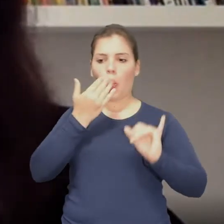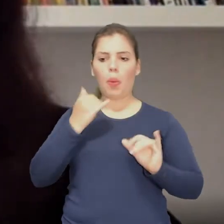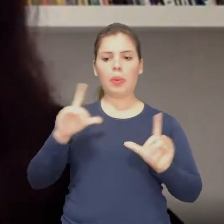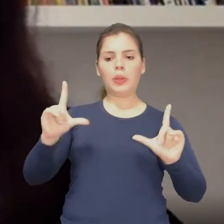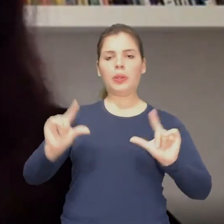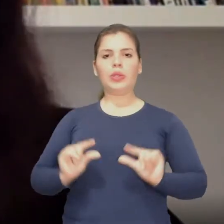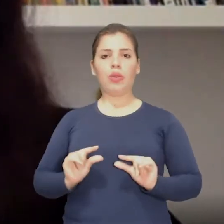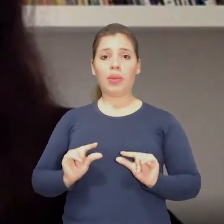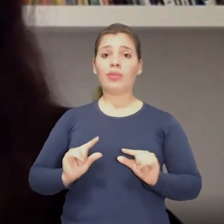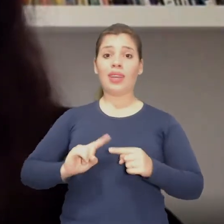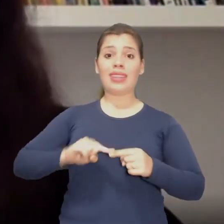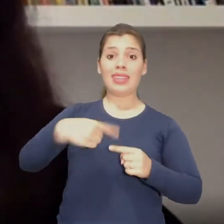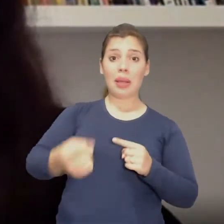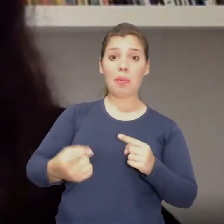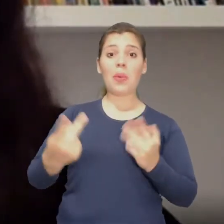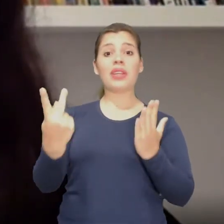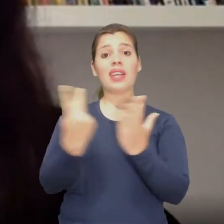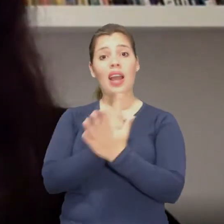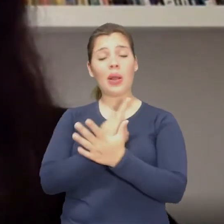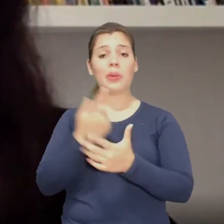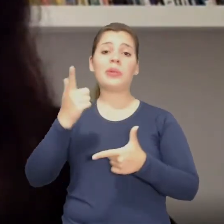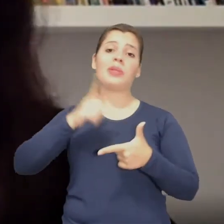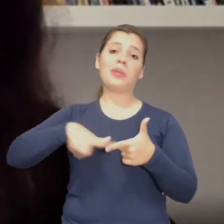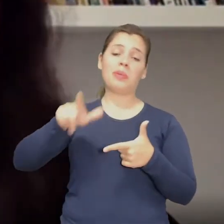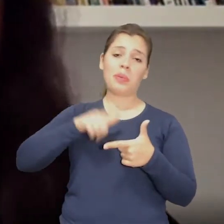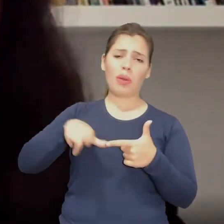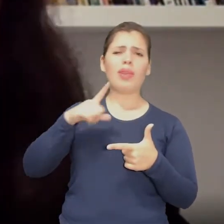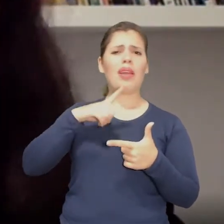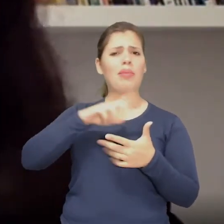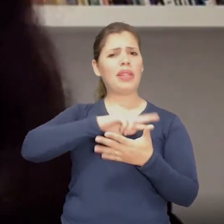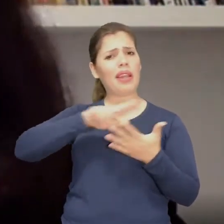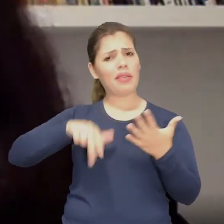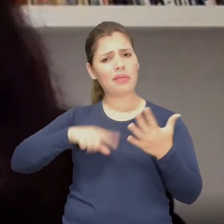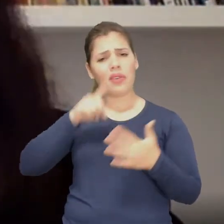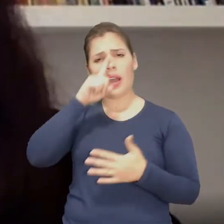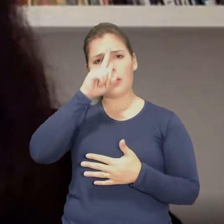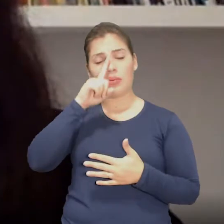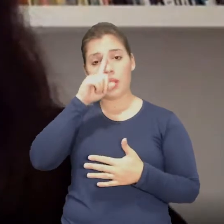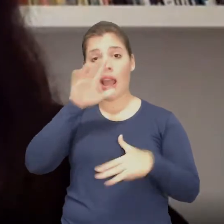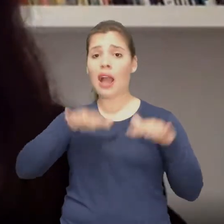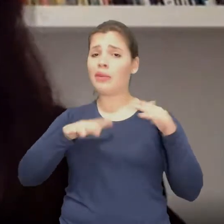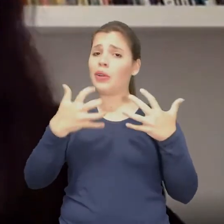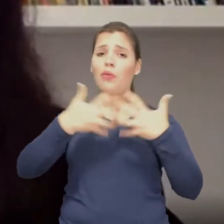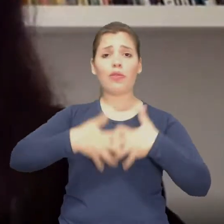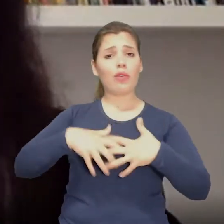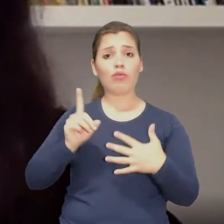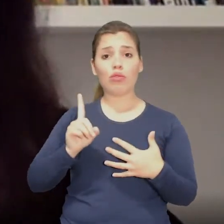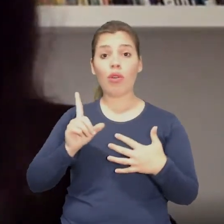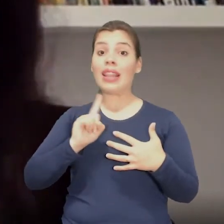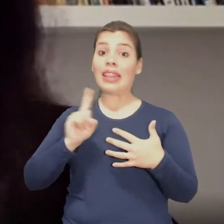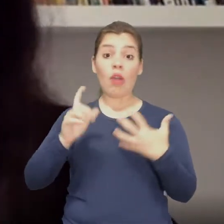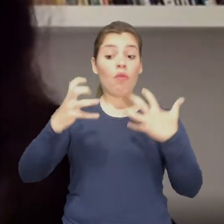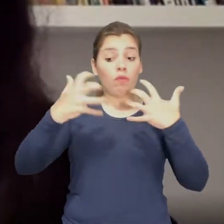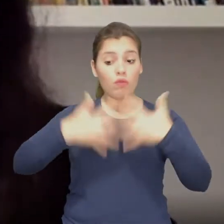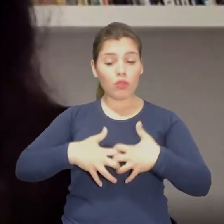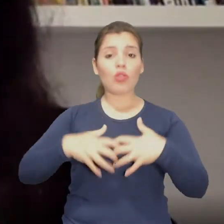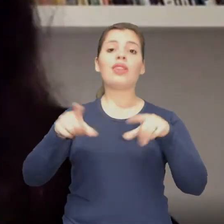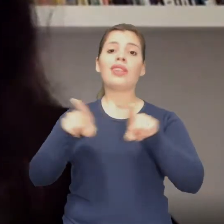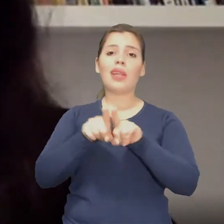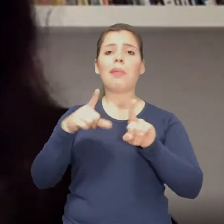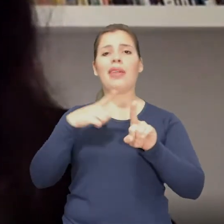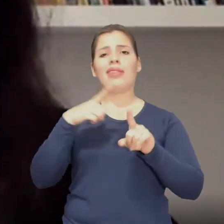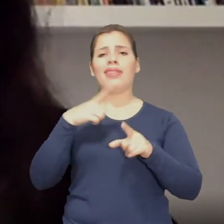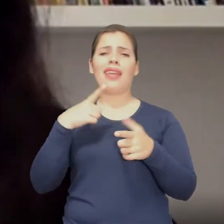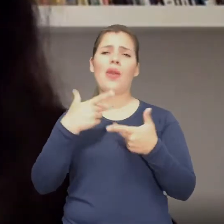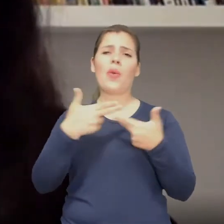outros problemas depois disso. Não é uma coisa isenta de riscos, não é só não funciona. Não funciona e tem muito impacto negativo